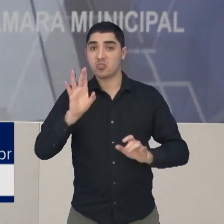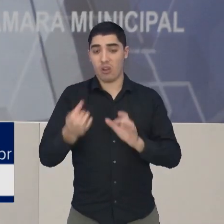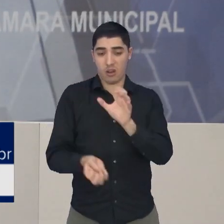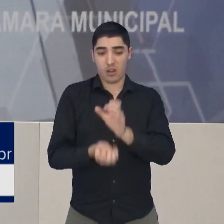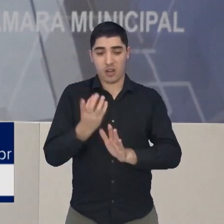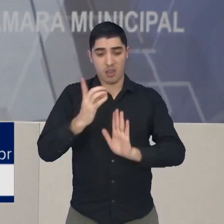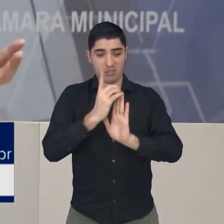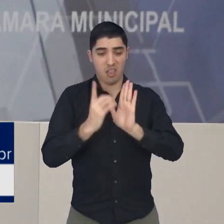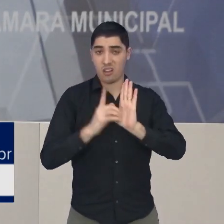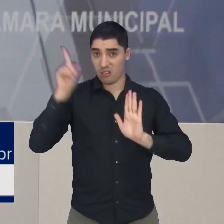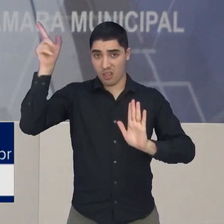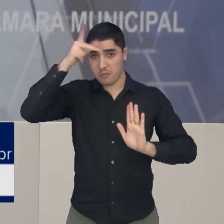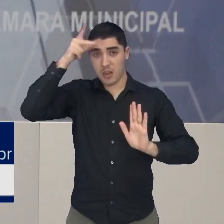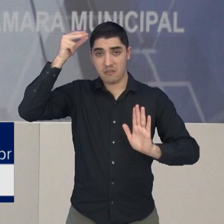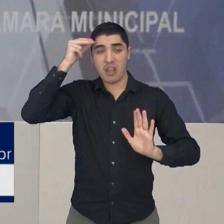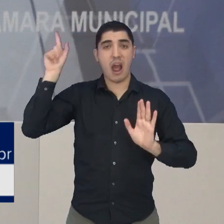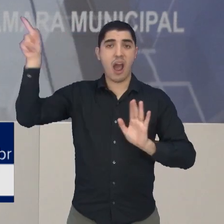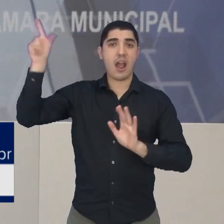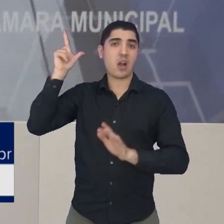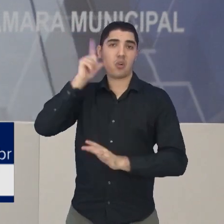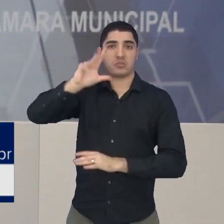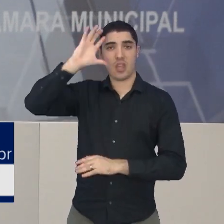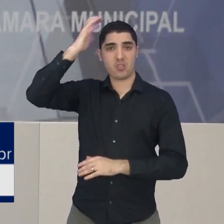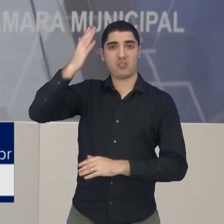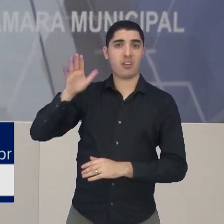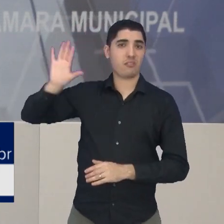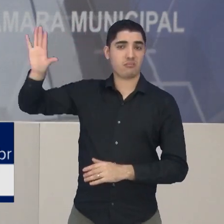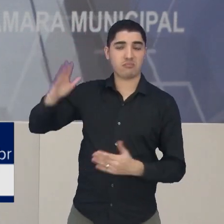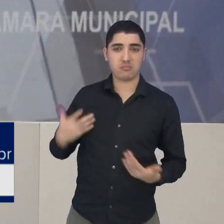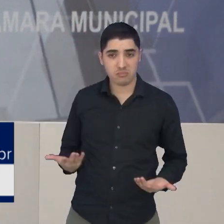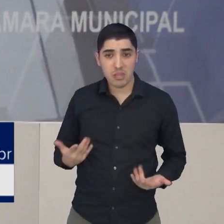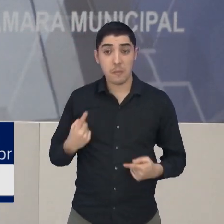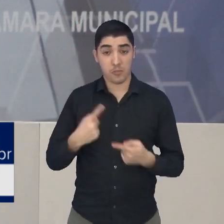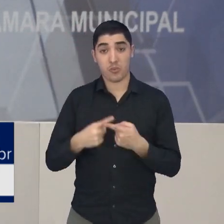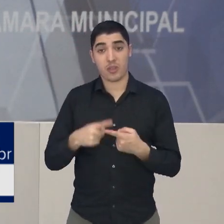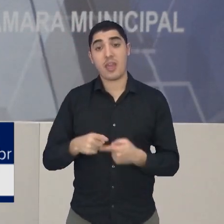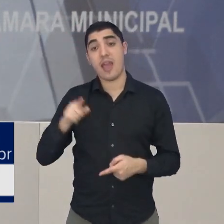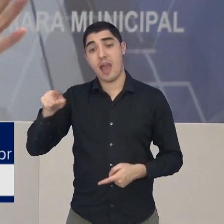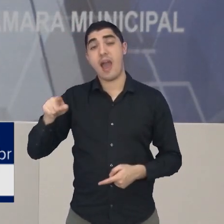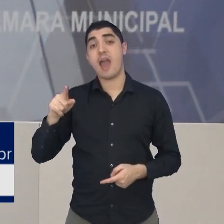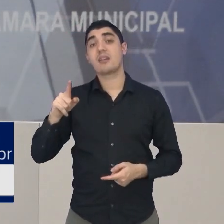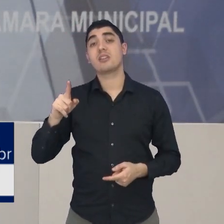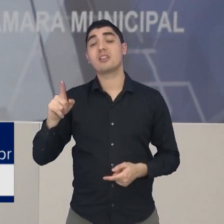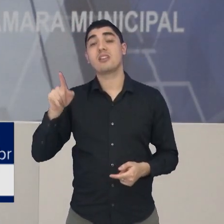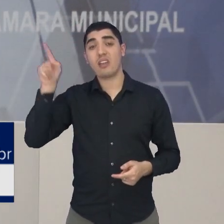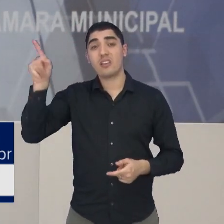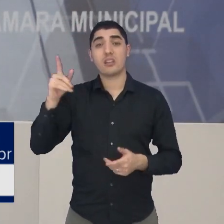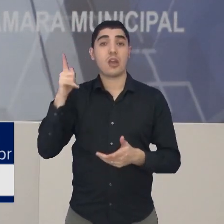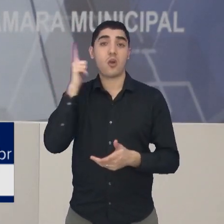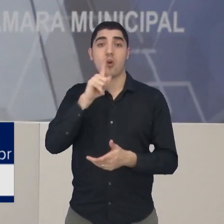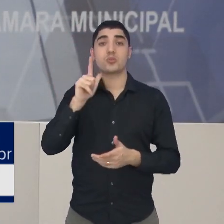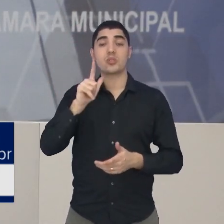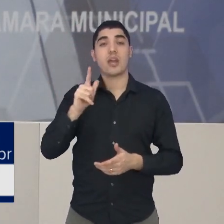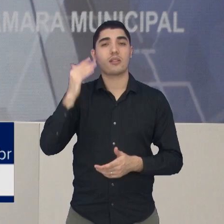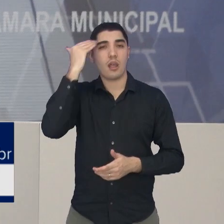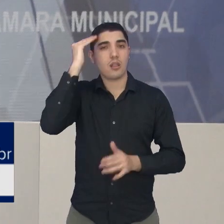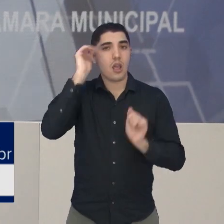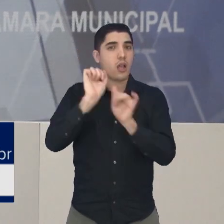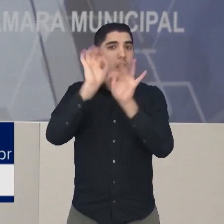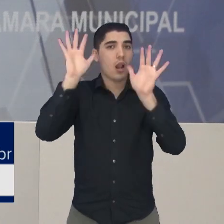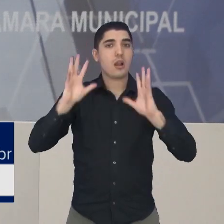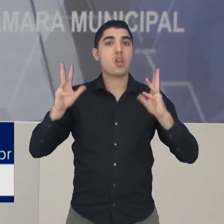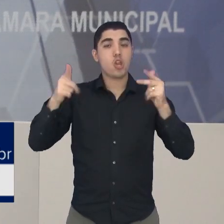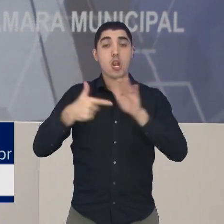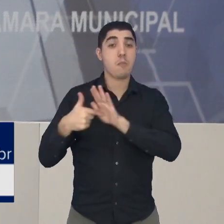pelo sétimo andar, já resolve por lá mesmo, que pelo menos a coisa fica mais clara para ver, mostrando para todo mundo do que